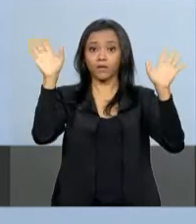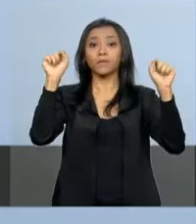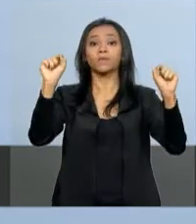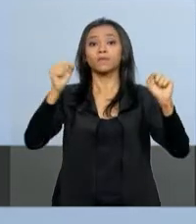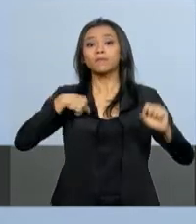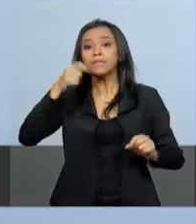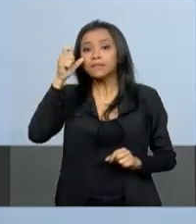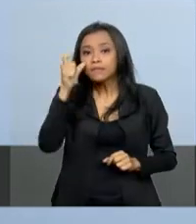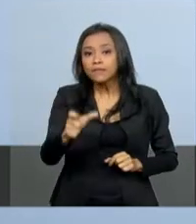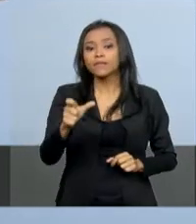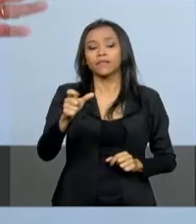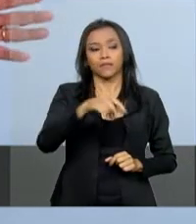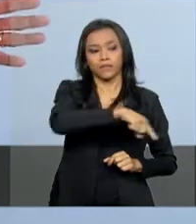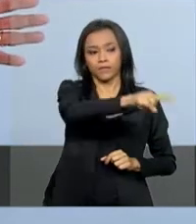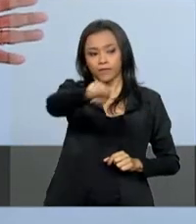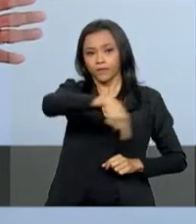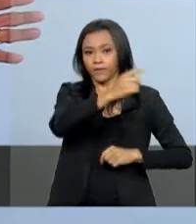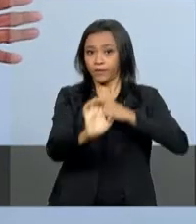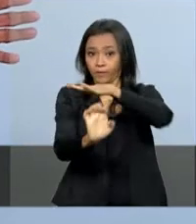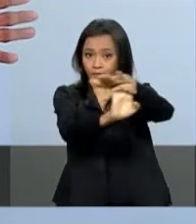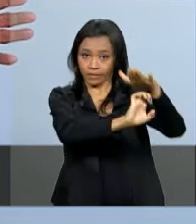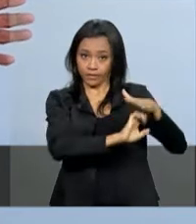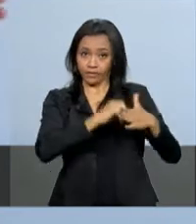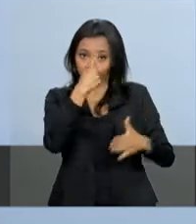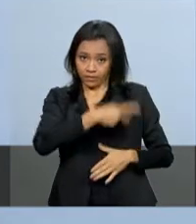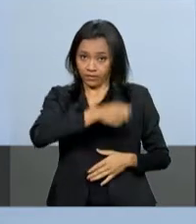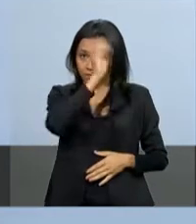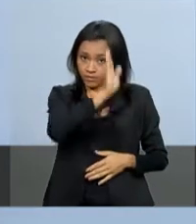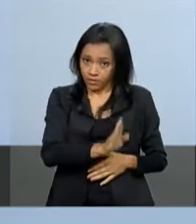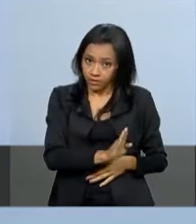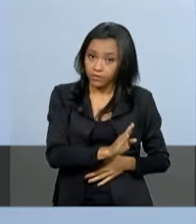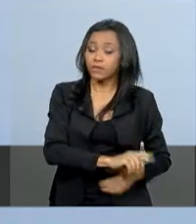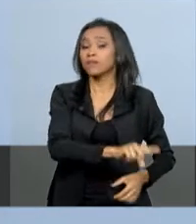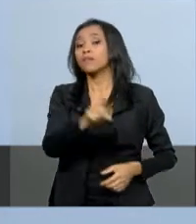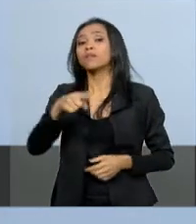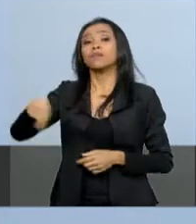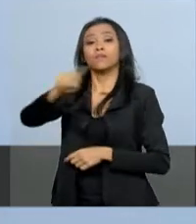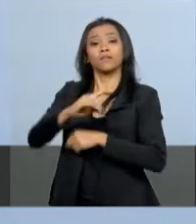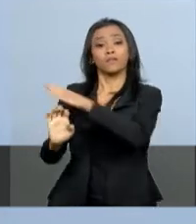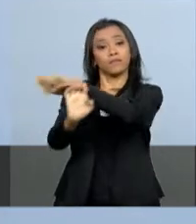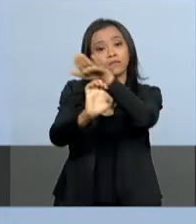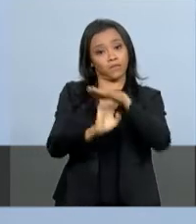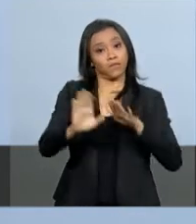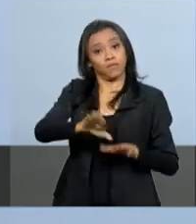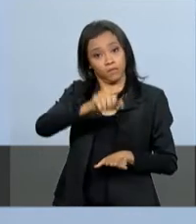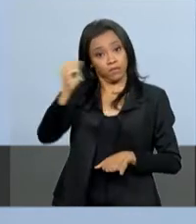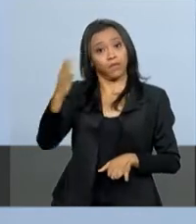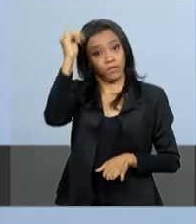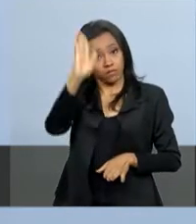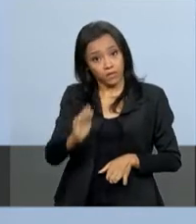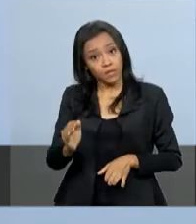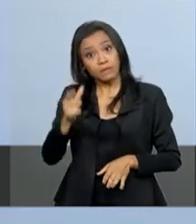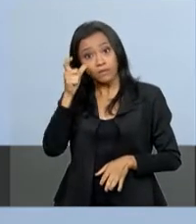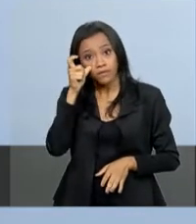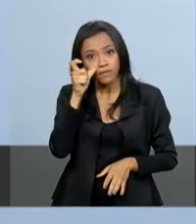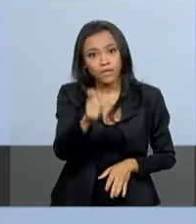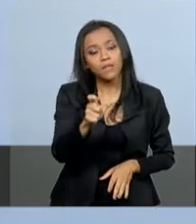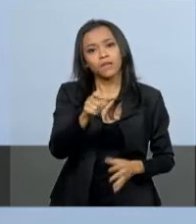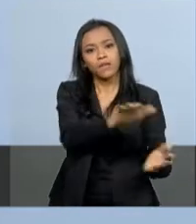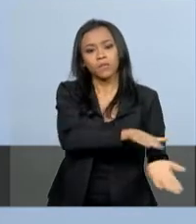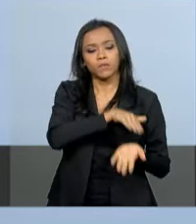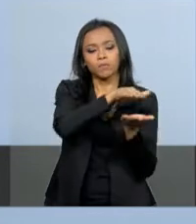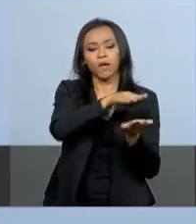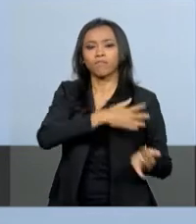de empresas nacionais empresas estrangeiras pelos lotes que foram